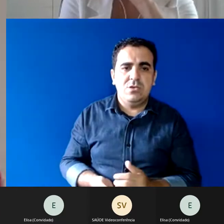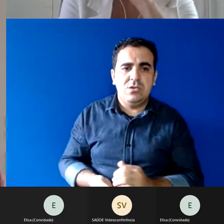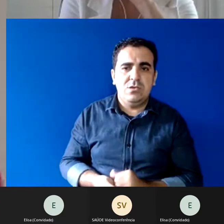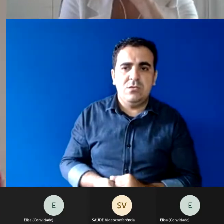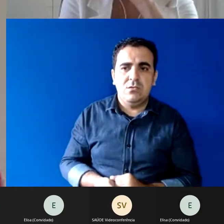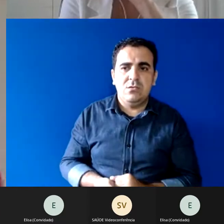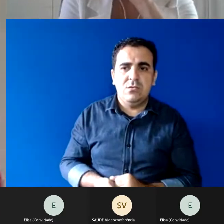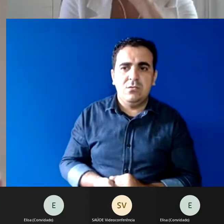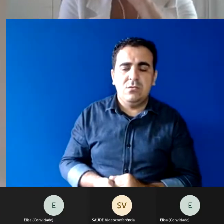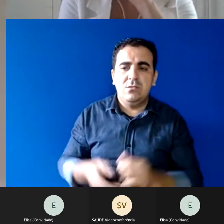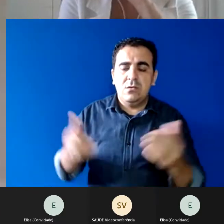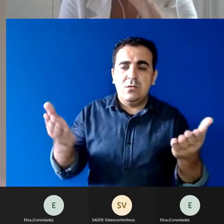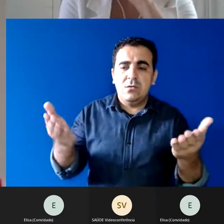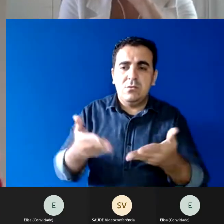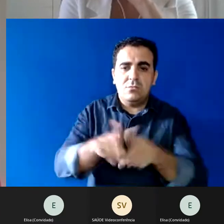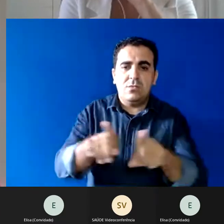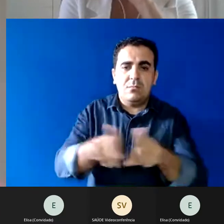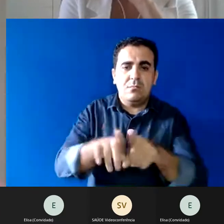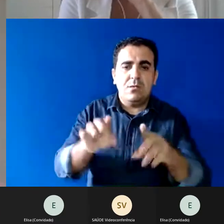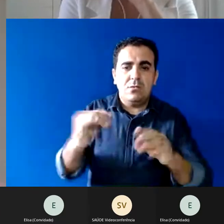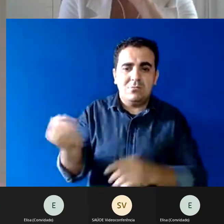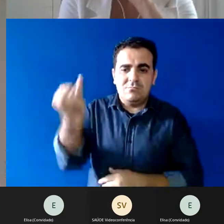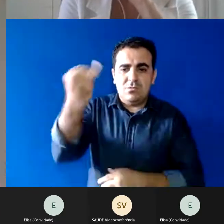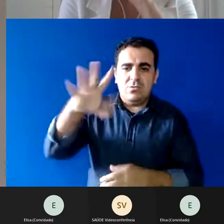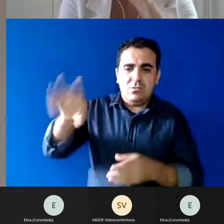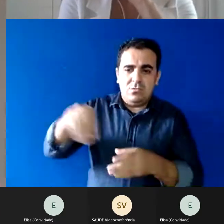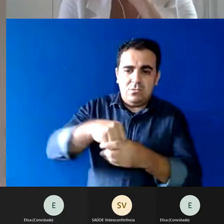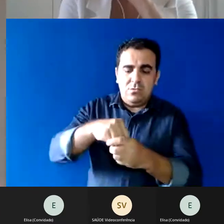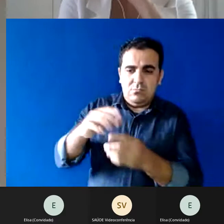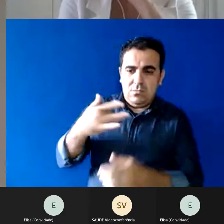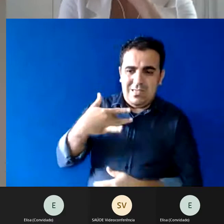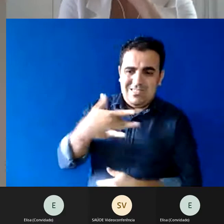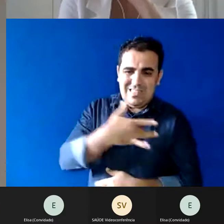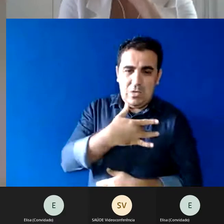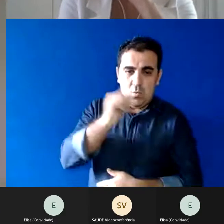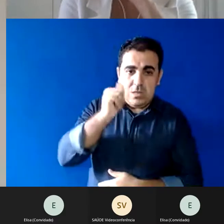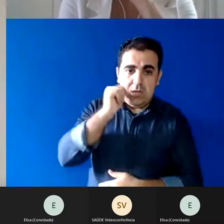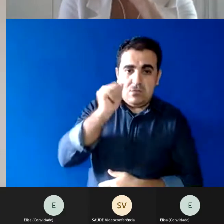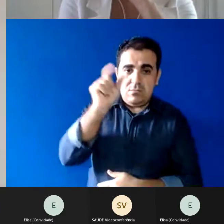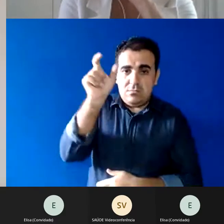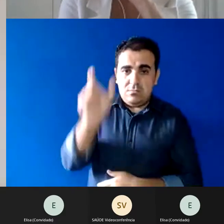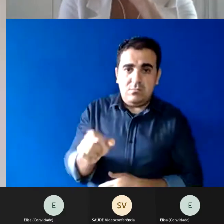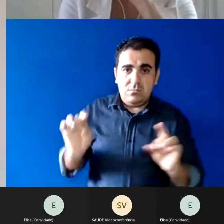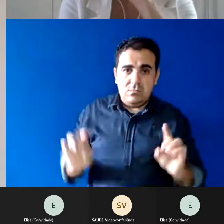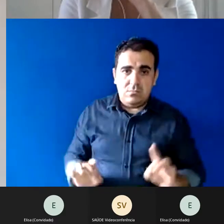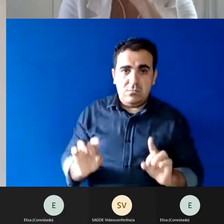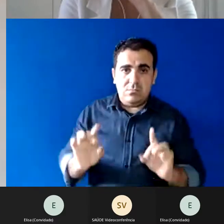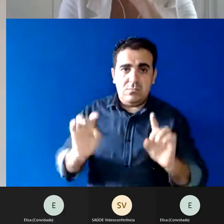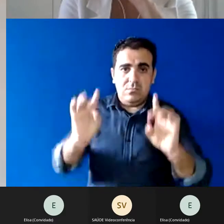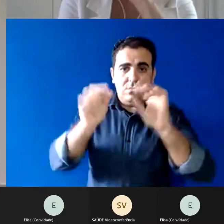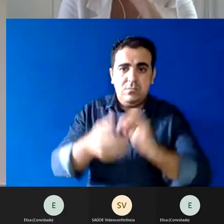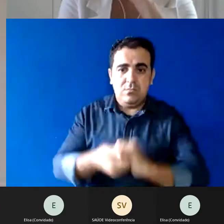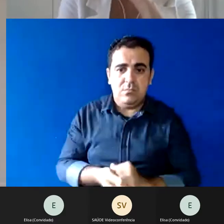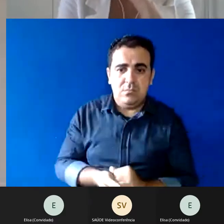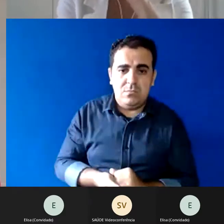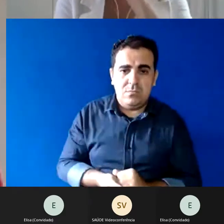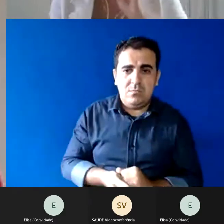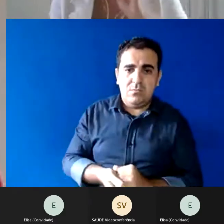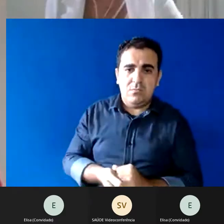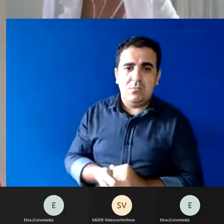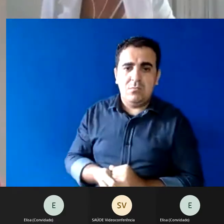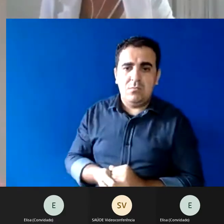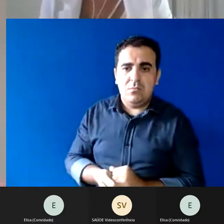tão instigante na saúde, que é a saúde das mulheres, especialmente aqui a saúde materna, a saúde